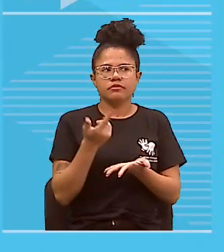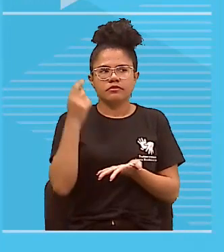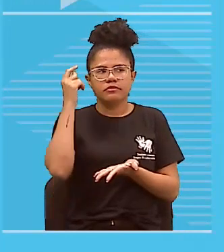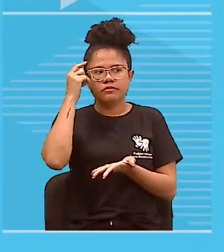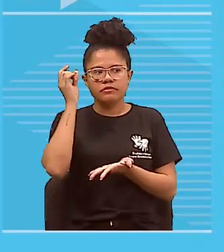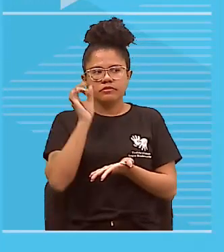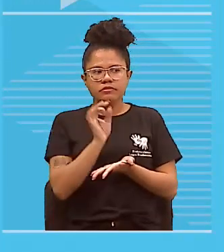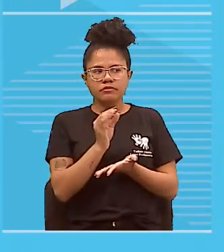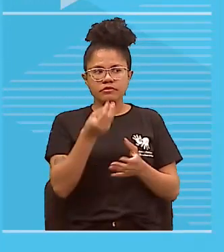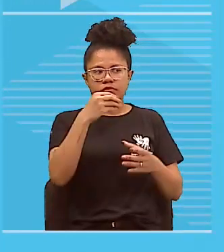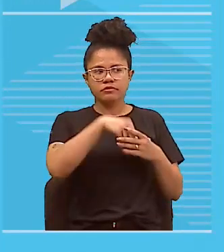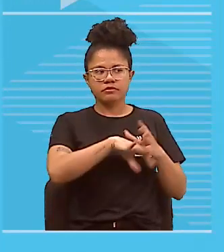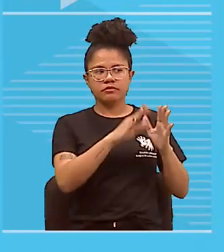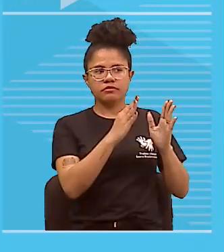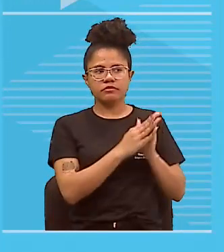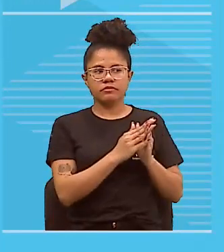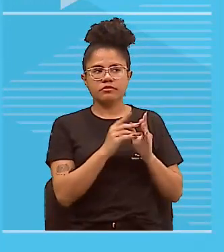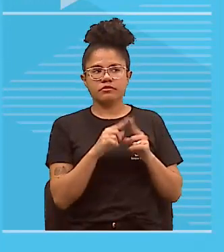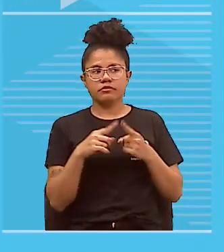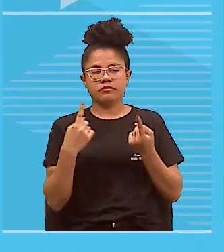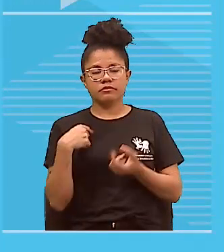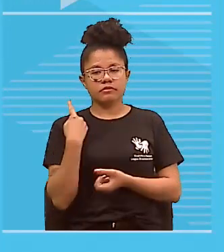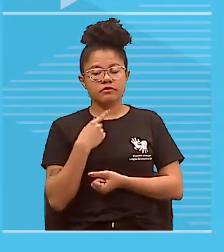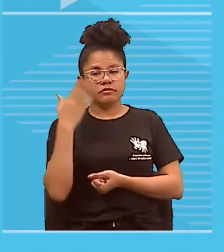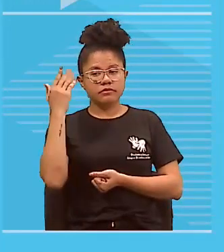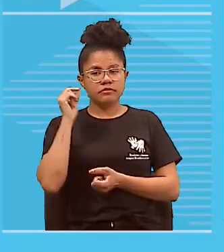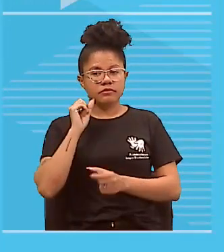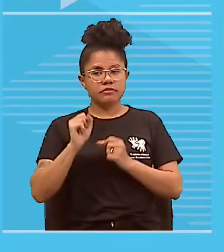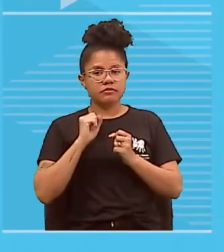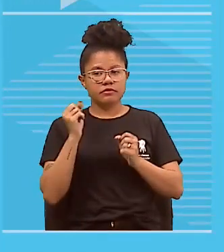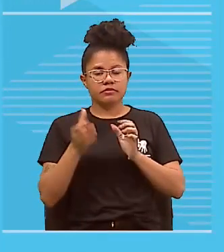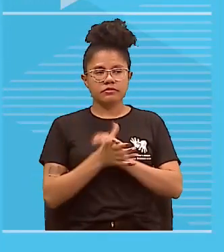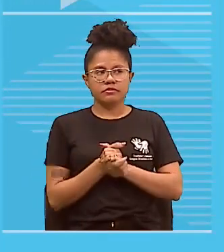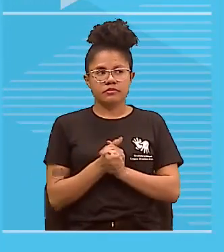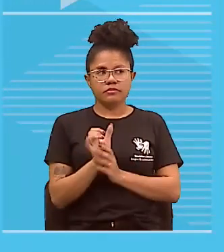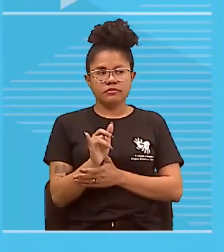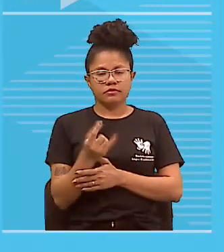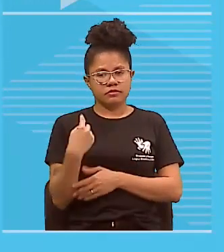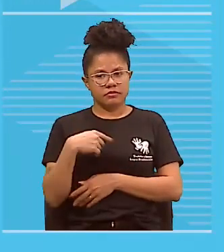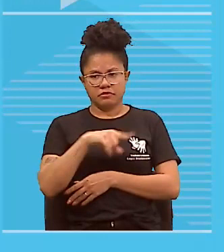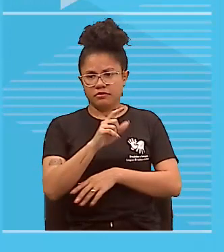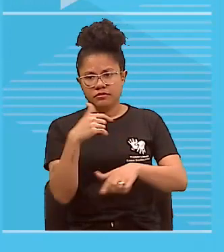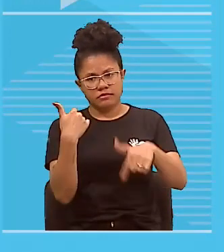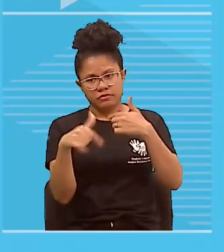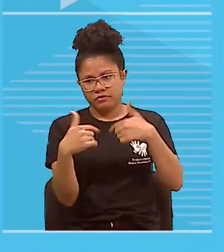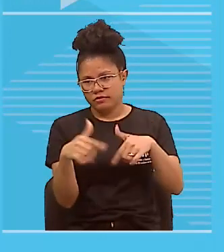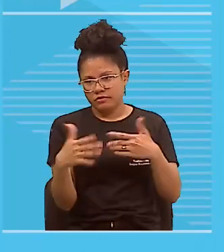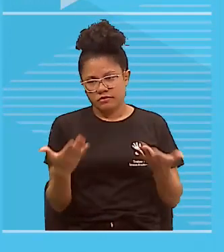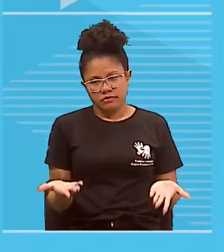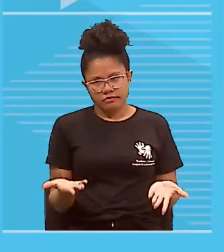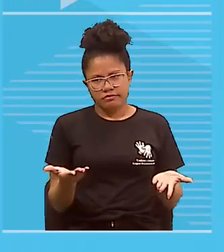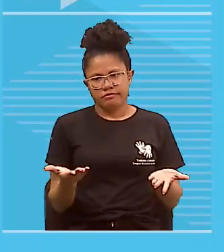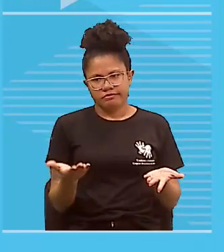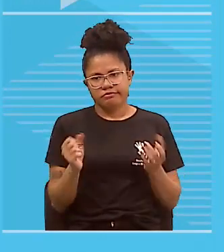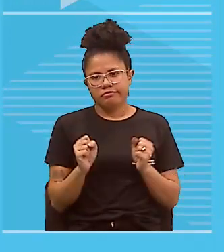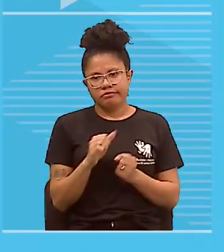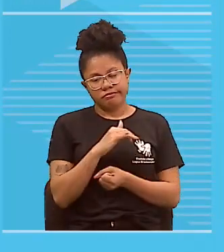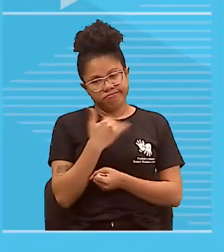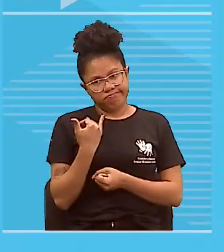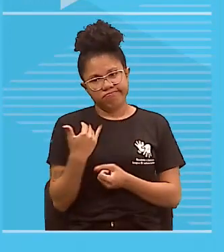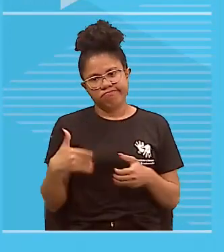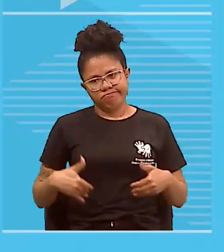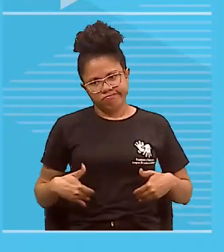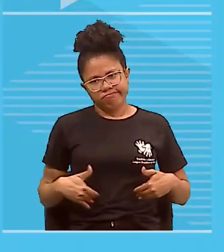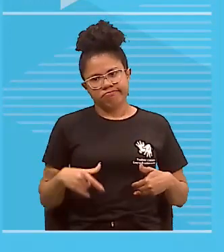se protegendo, mas a gente sabia que tinha gente que, se não saísse para ir fazer suas atividades, morria de fome.